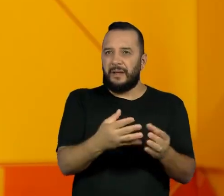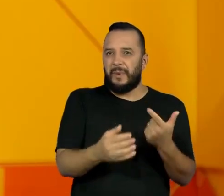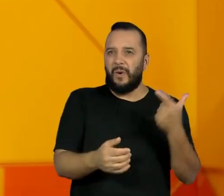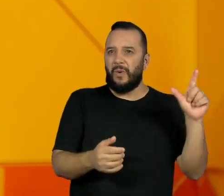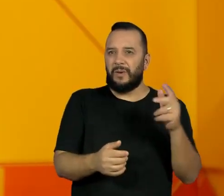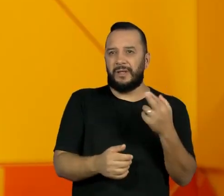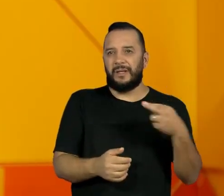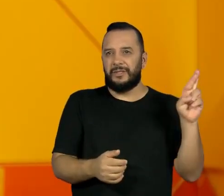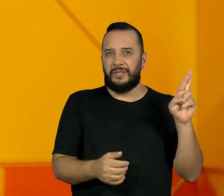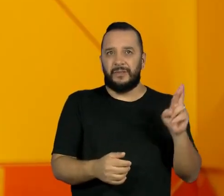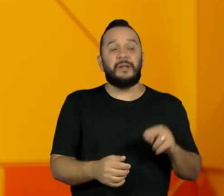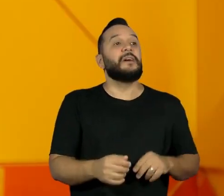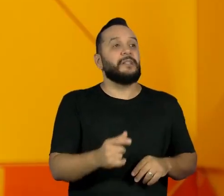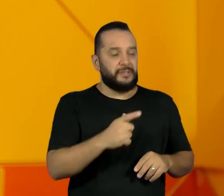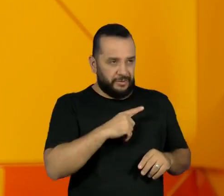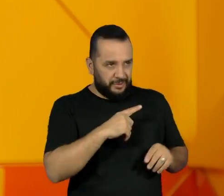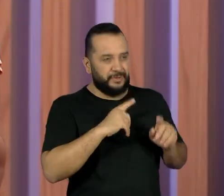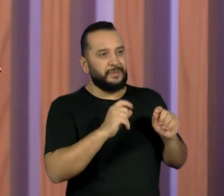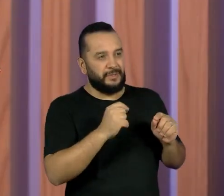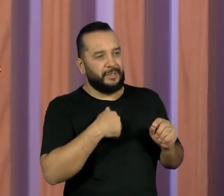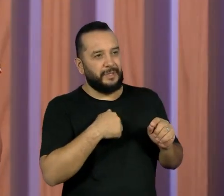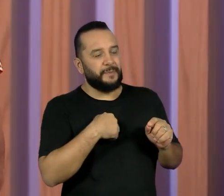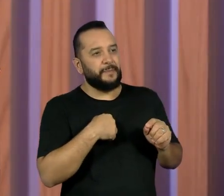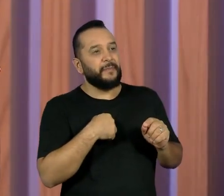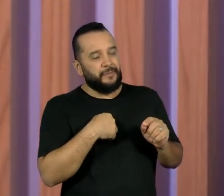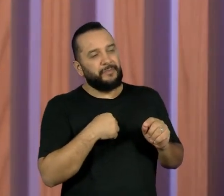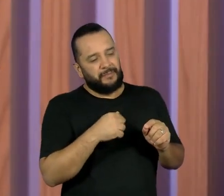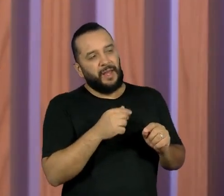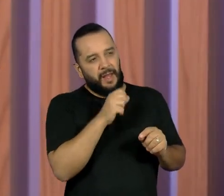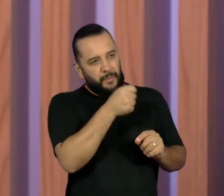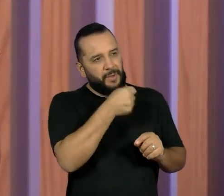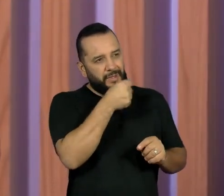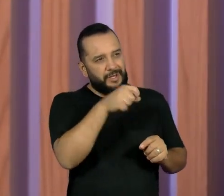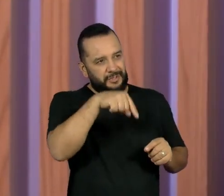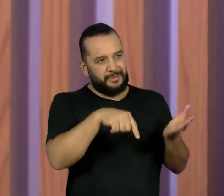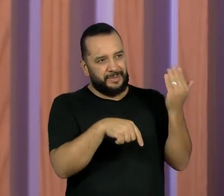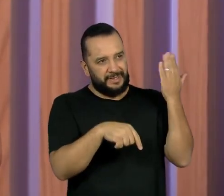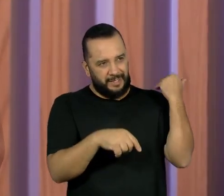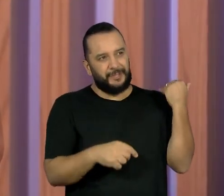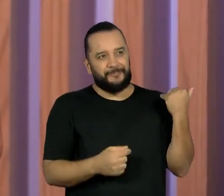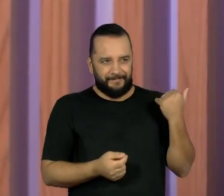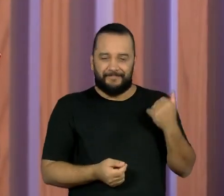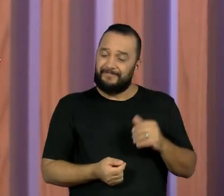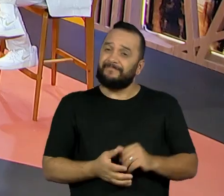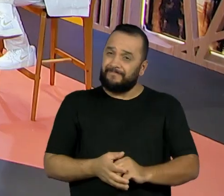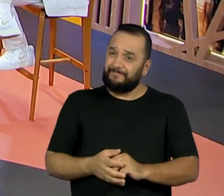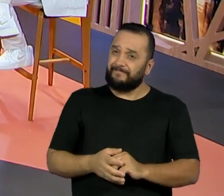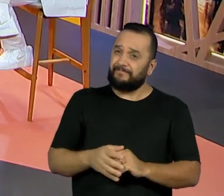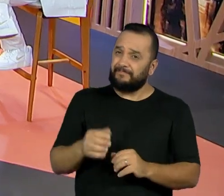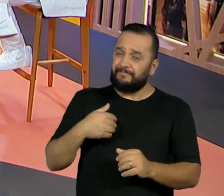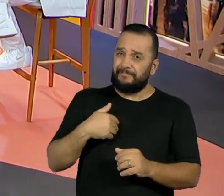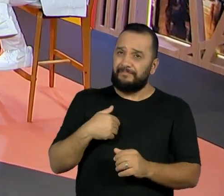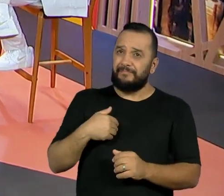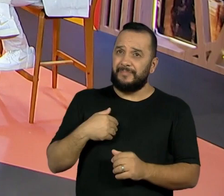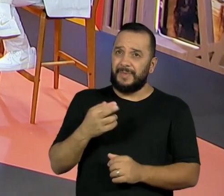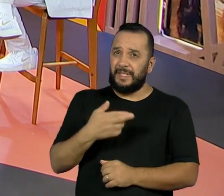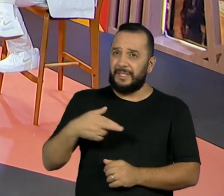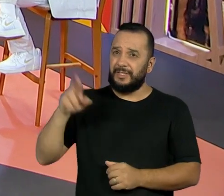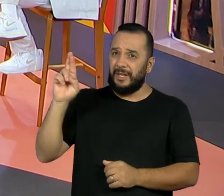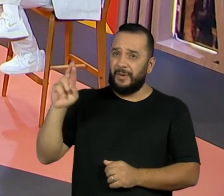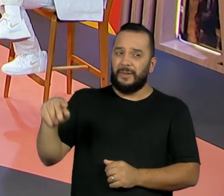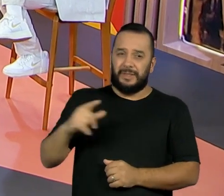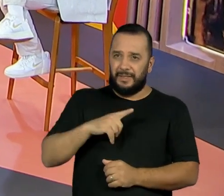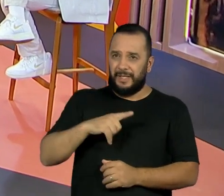reportagem aqui, o bolinho de Jesus, de Salvador. Então, as religiões, elas são palco de luta por toda a história